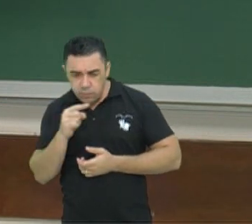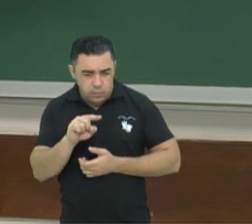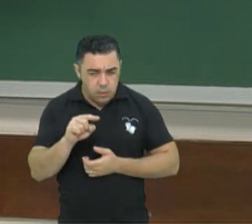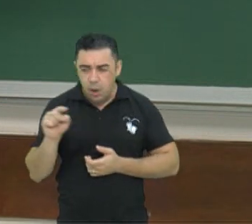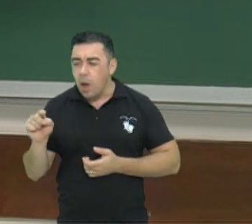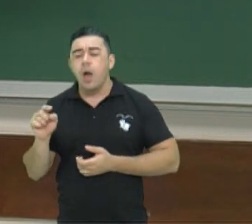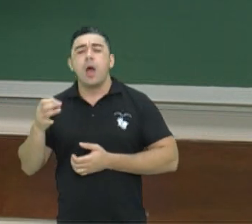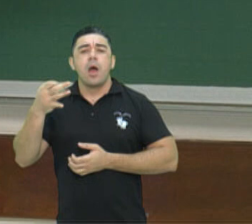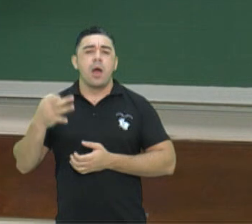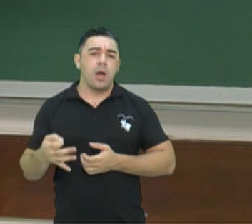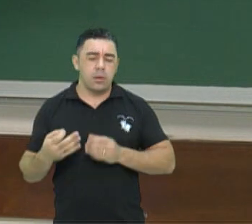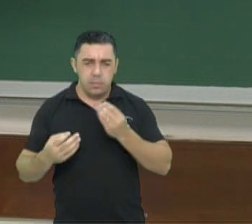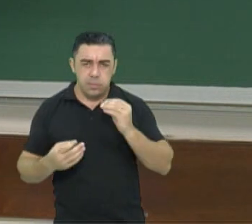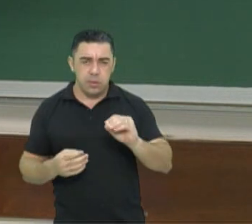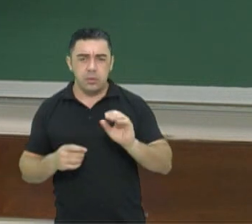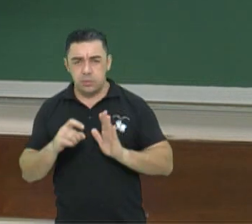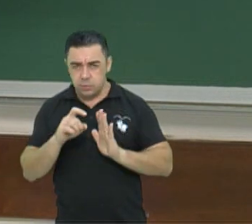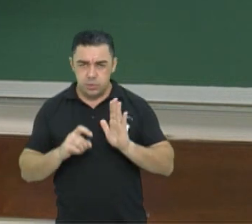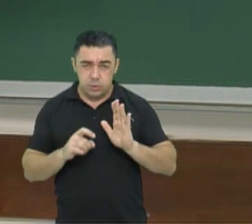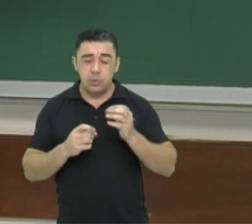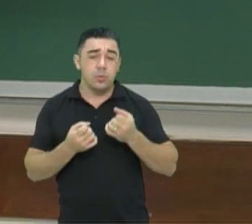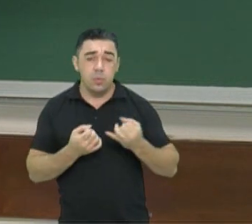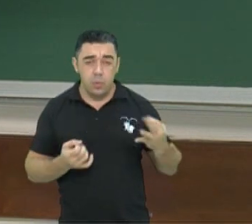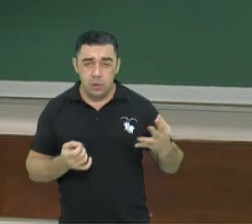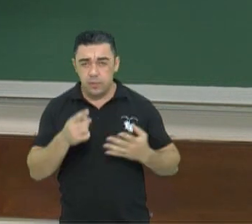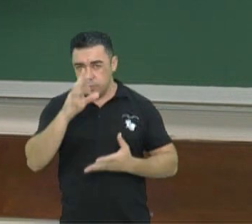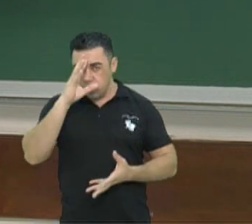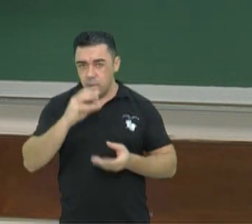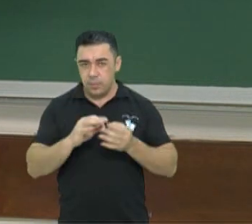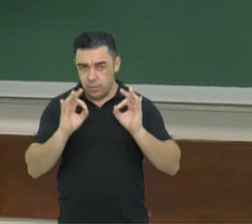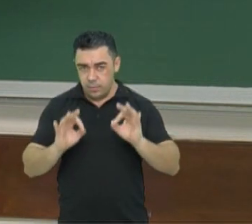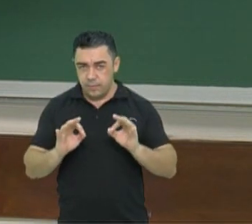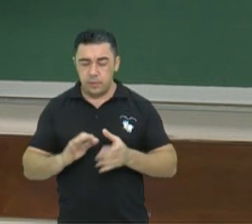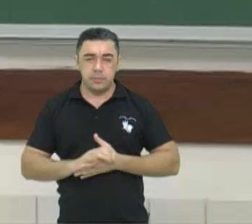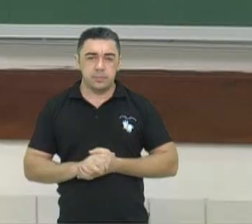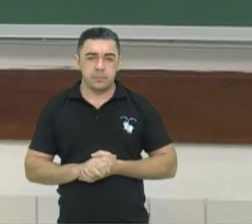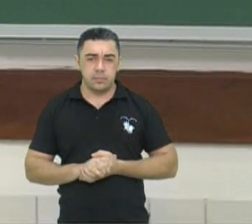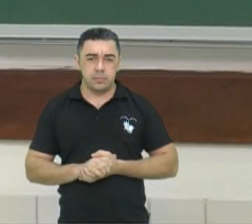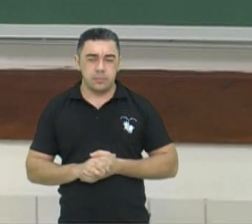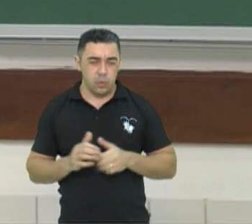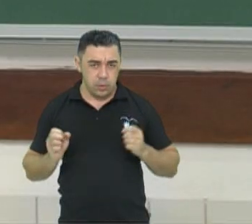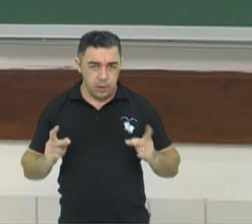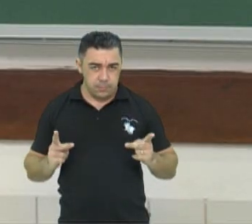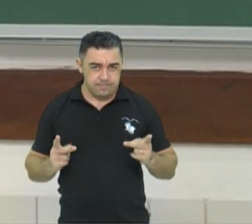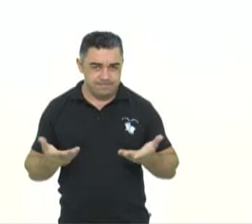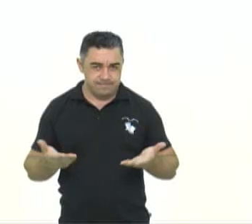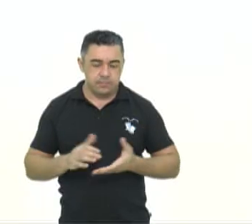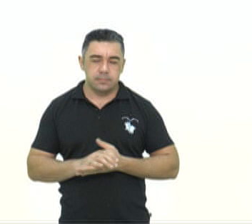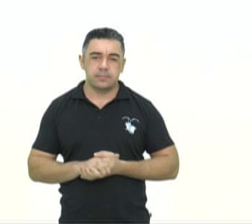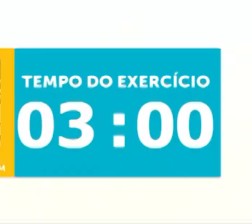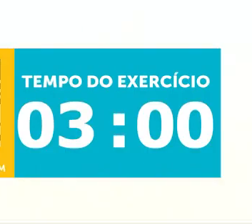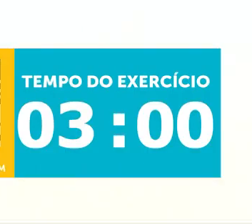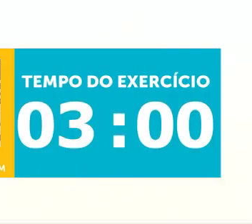colocar o certinho no seu caderno, porque você entendeu perfeitamente a matéria. Tá bom, gente?